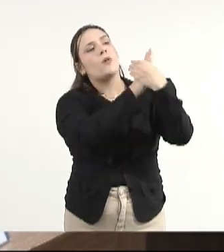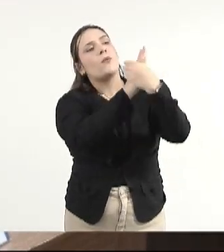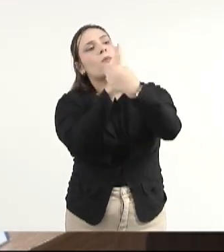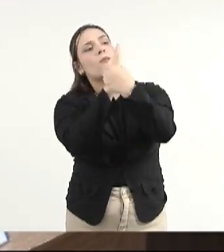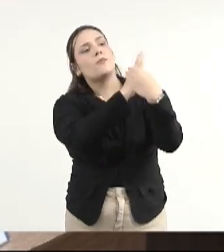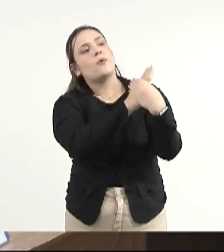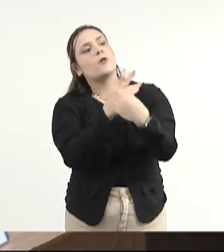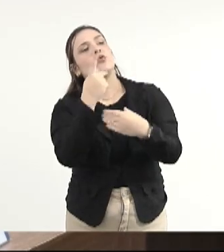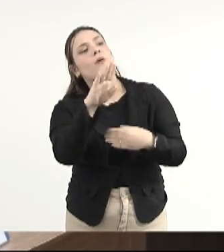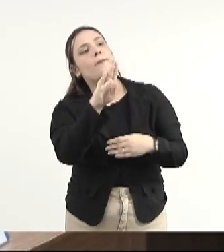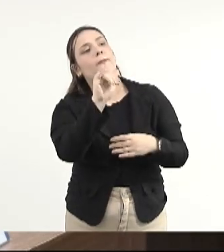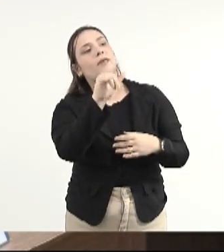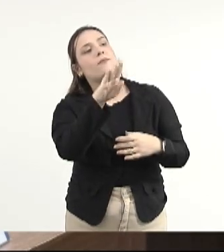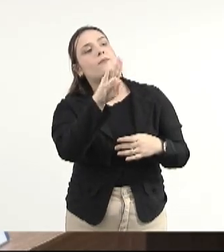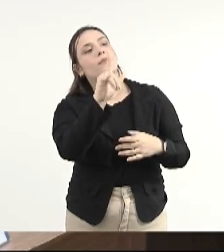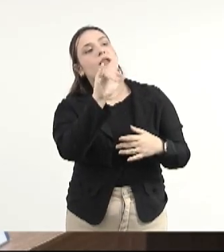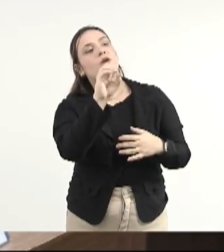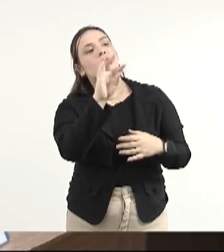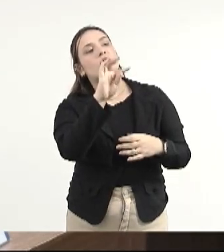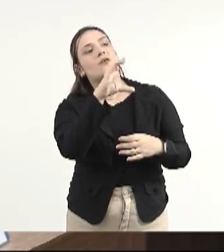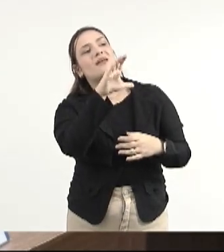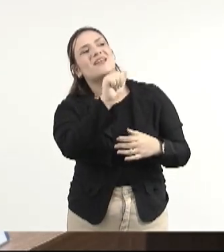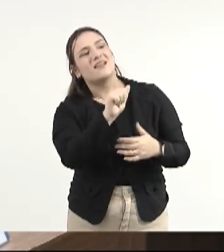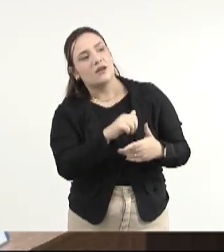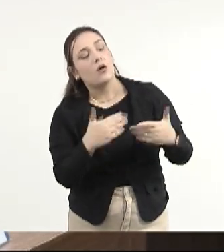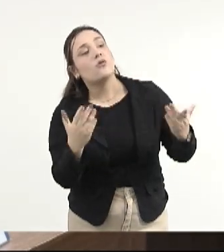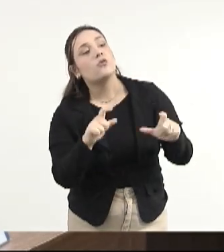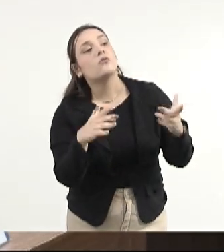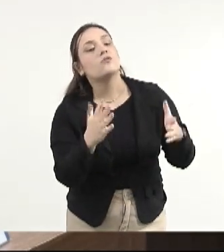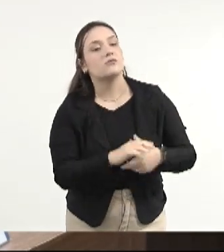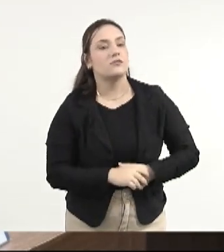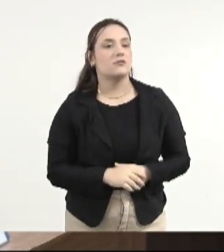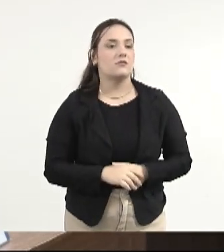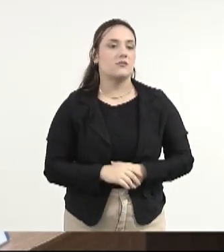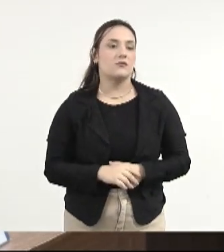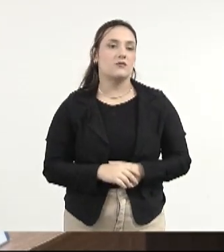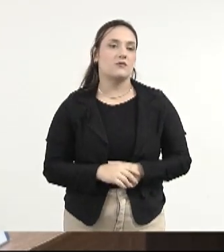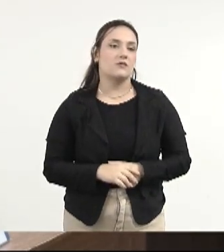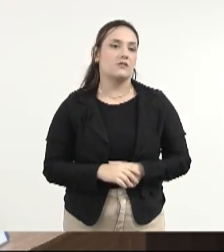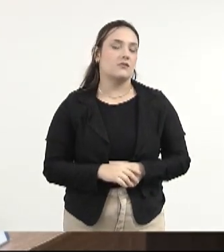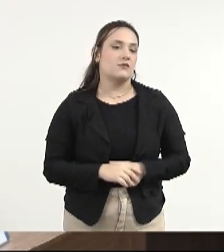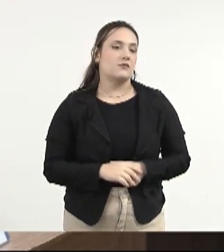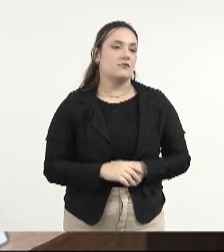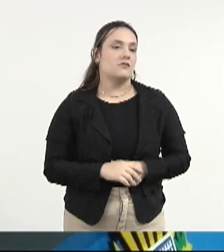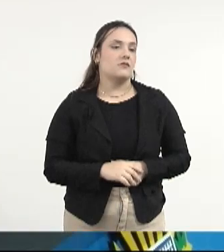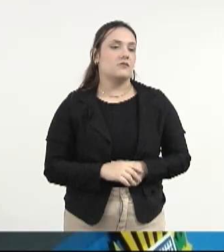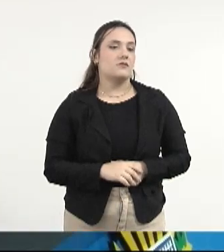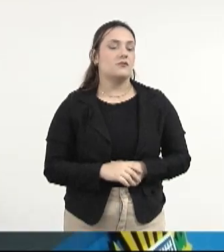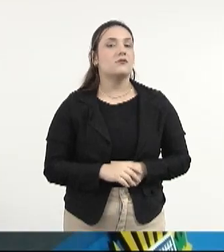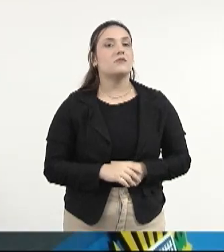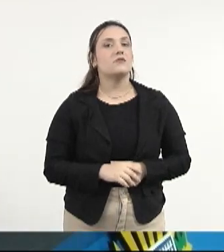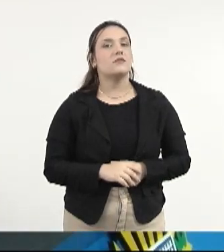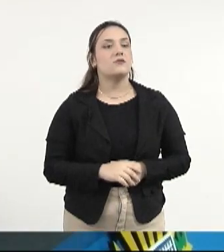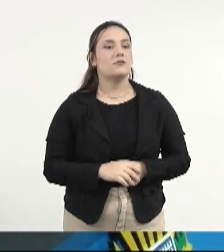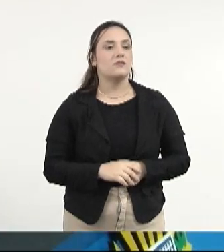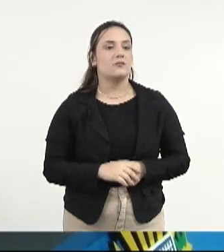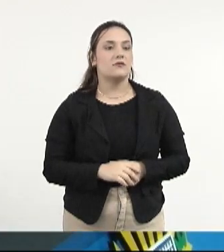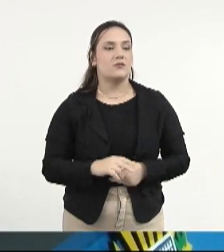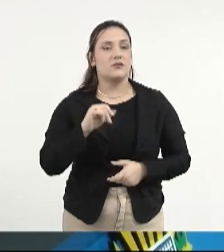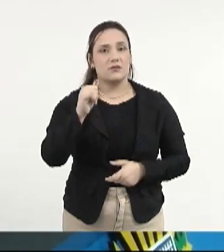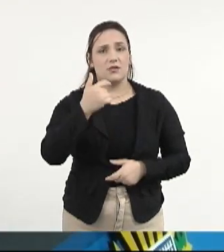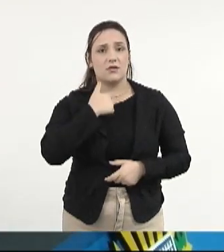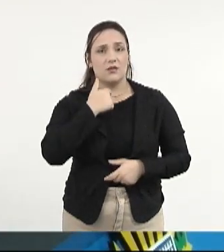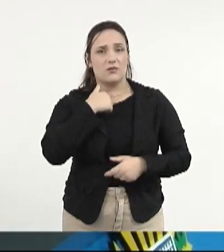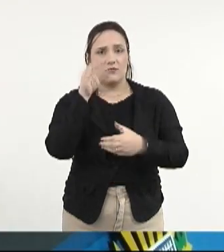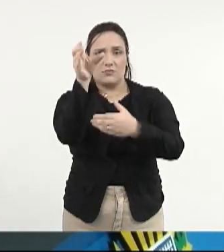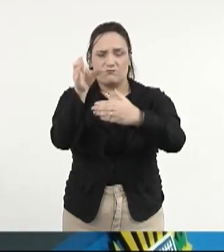que Rui Barbosa respondeu. Ele diz o seguinte, se eu a coloco abaixo de todos